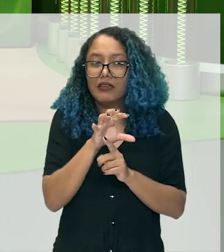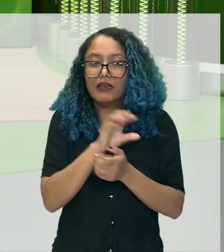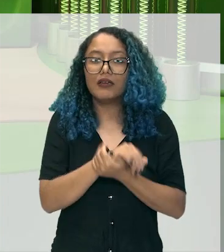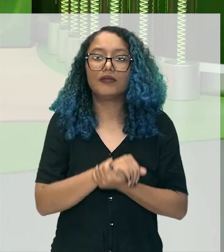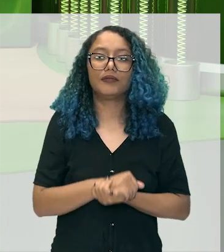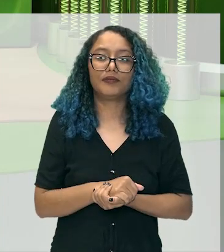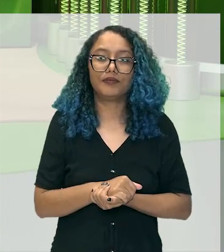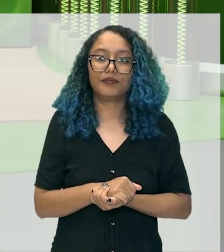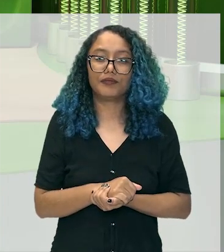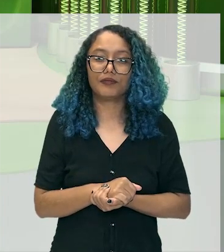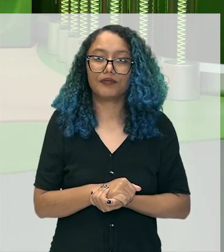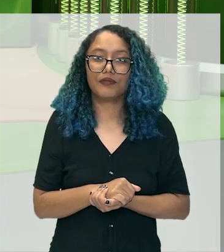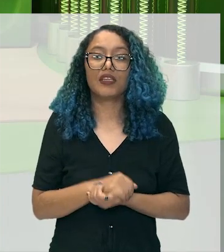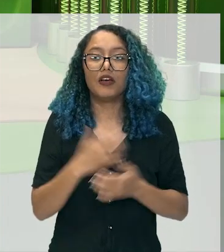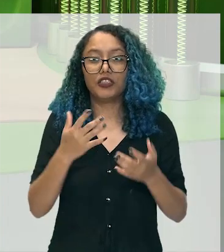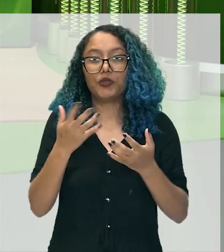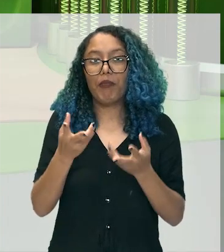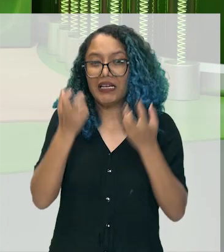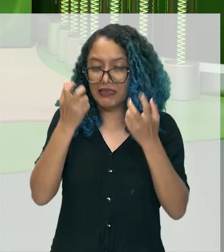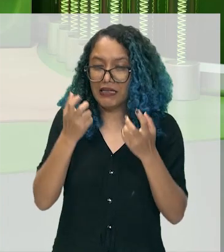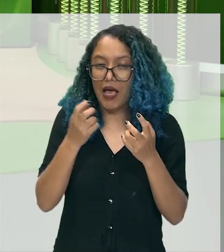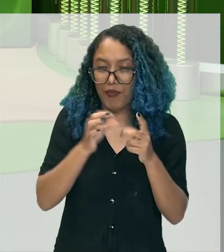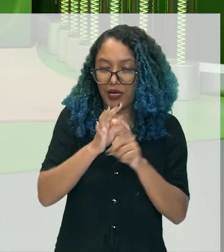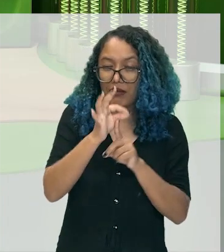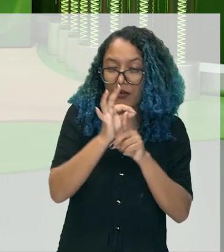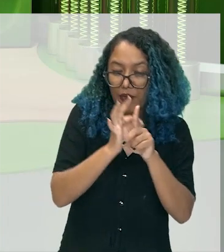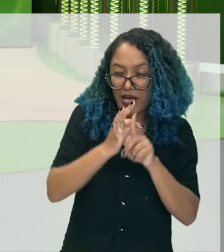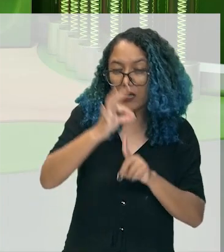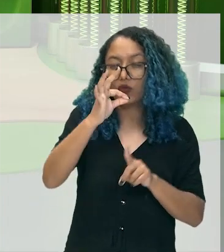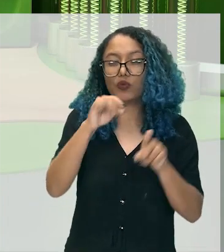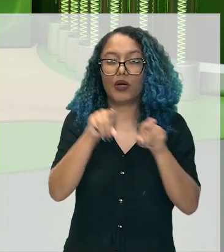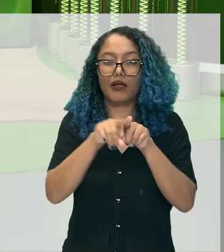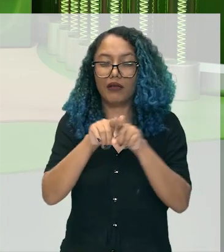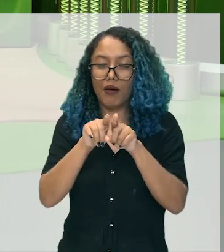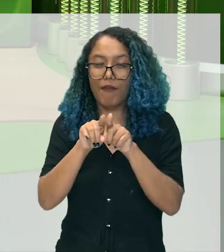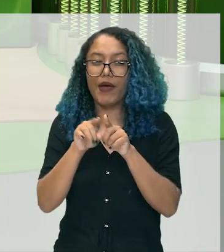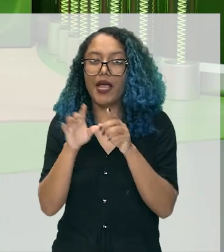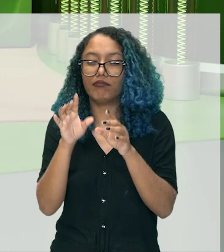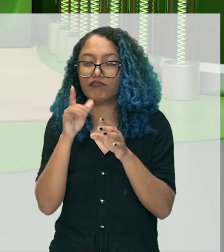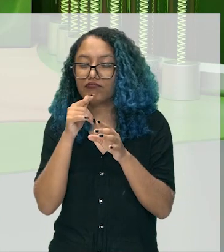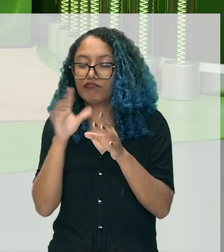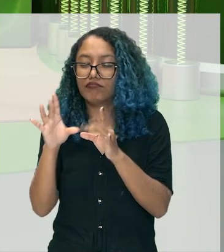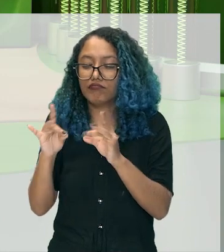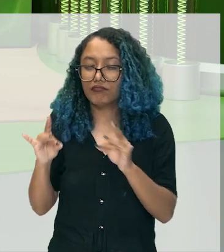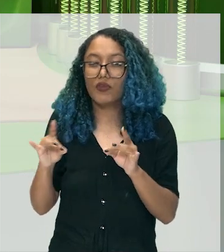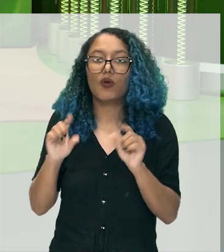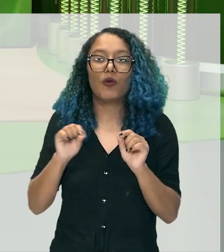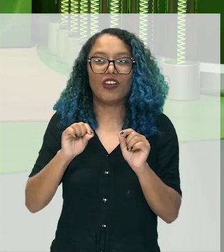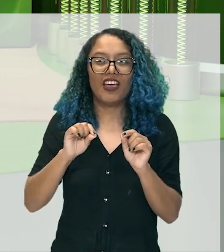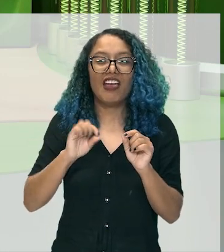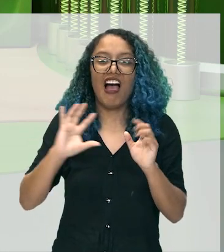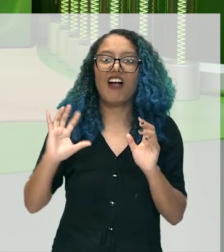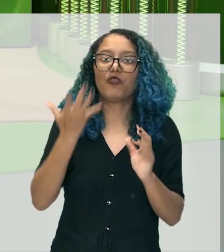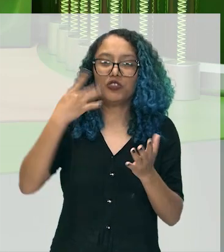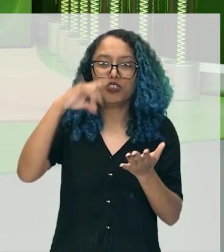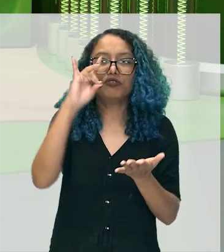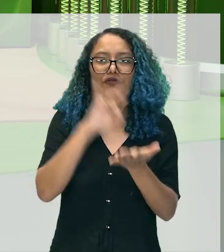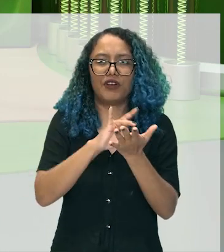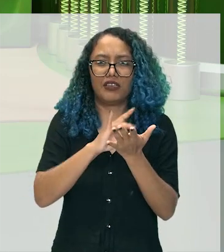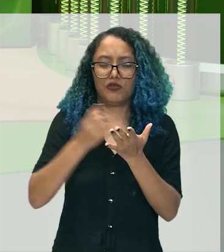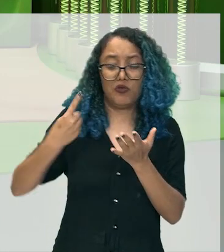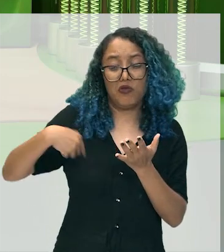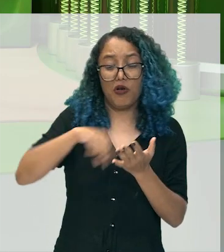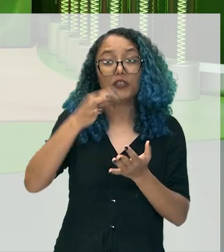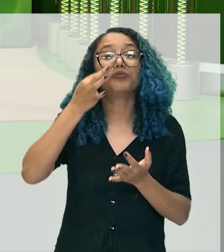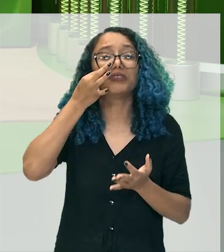temperatura quanto na umidade, que eles foram muito reais, fizeram parte da